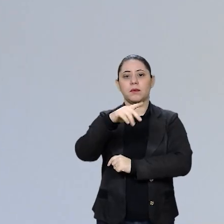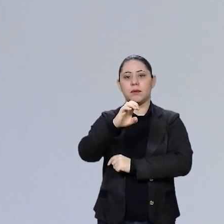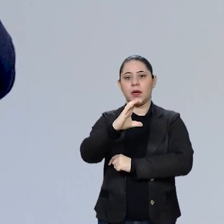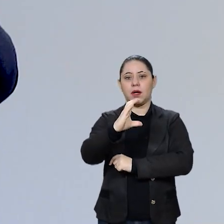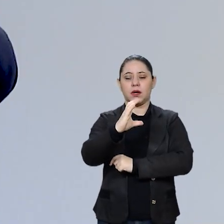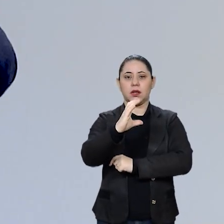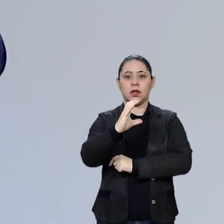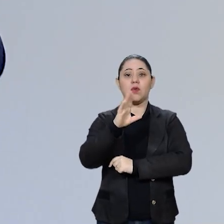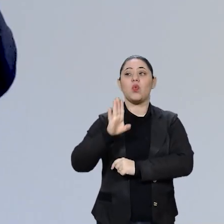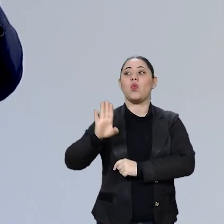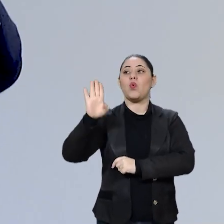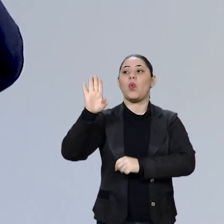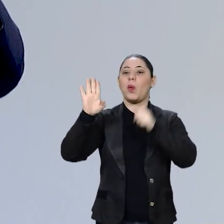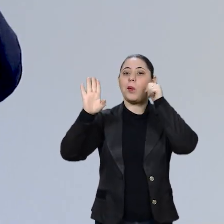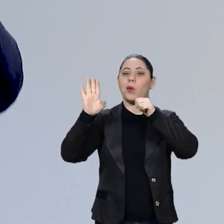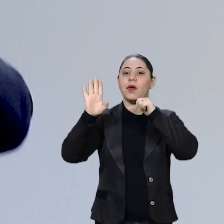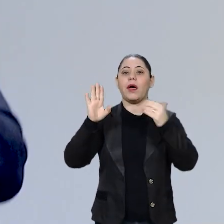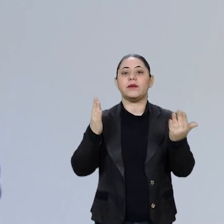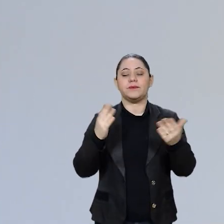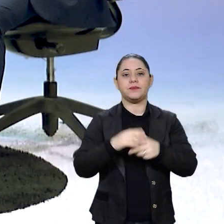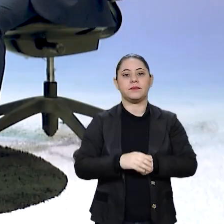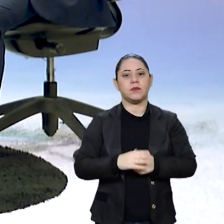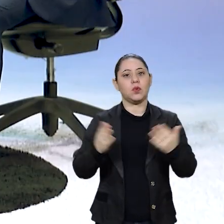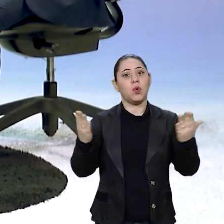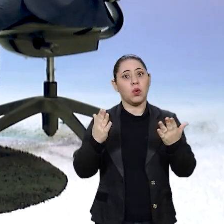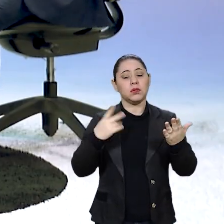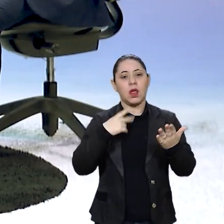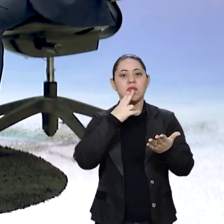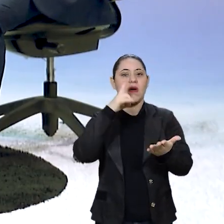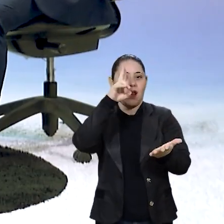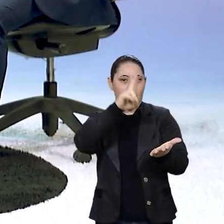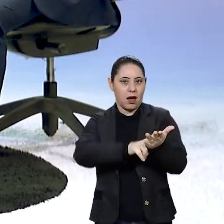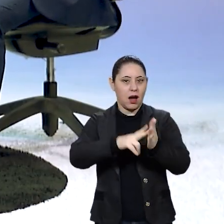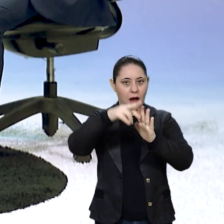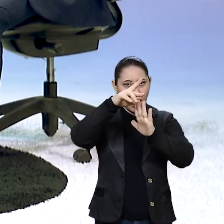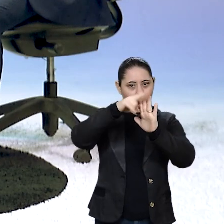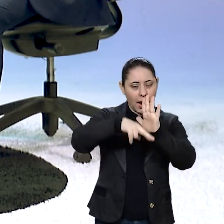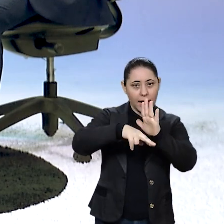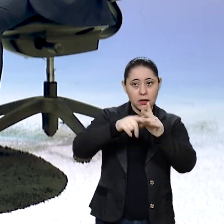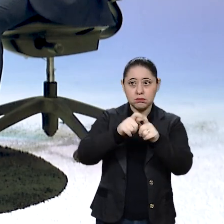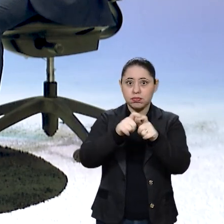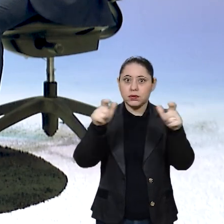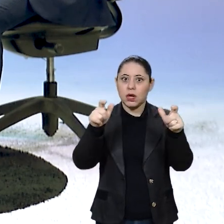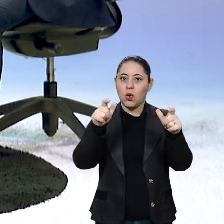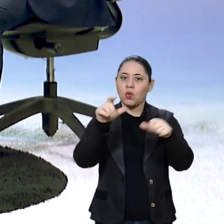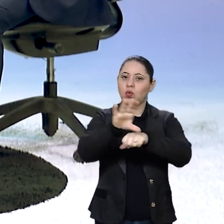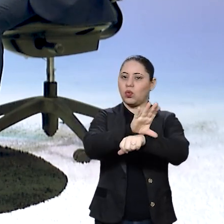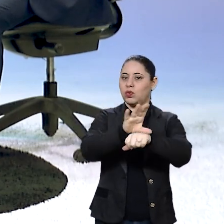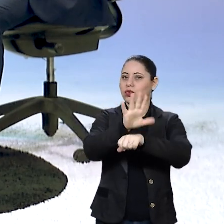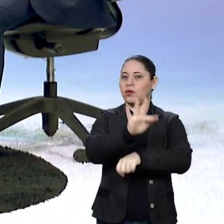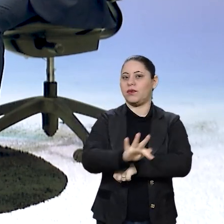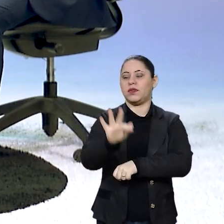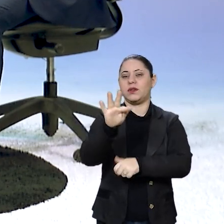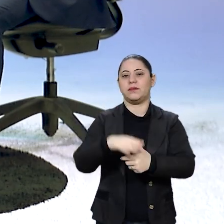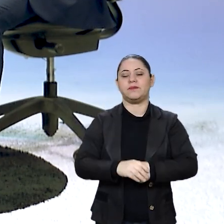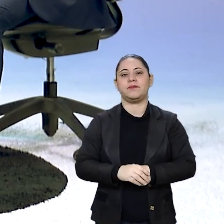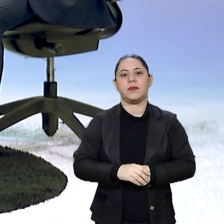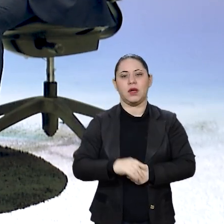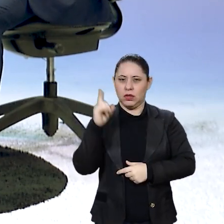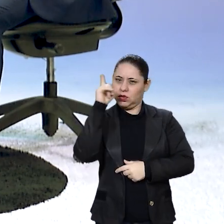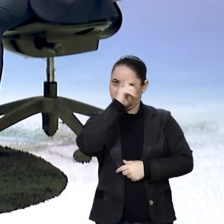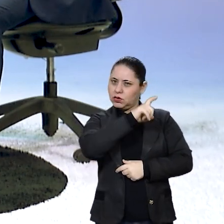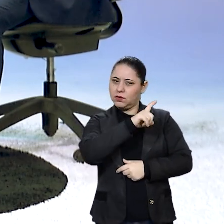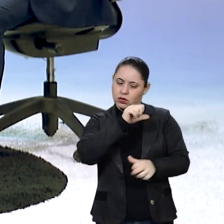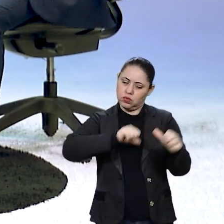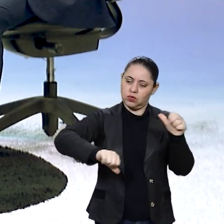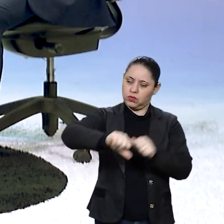né, na nossa regra maior, na nossa regra maior na Constituição Federal. Consequentemente fica mais difícil de se alterar essa regra, né? Exatamente, ela entra ali